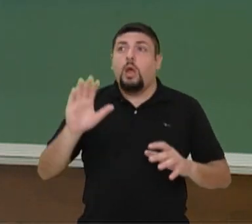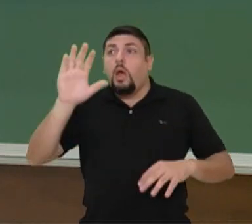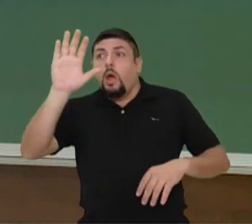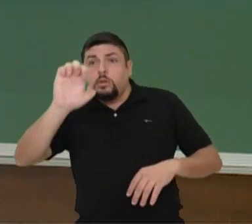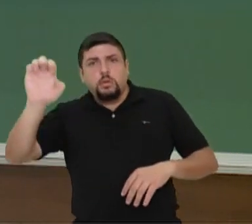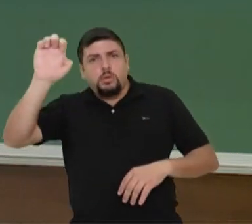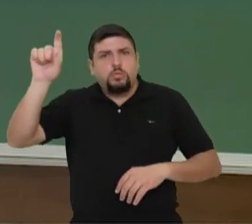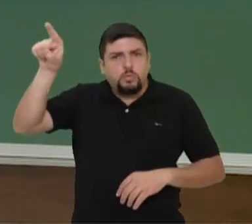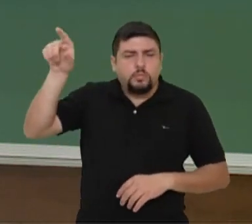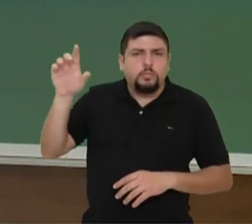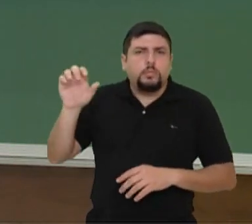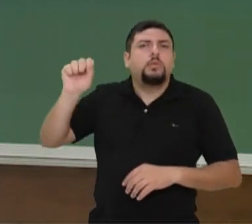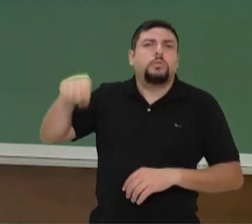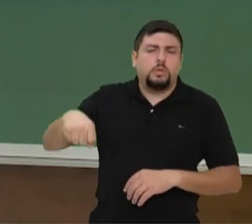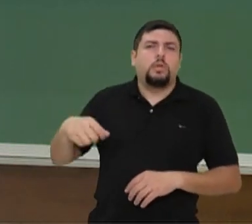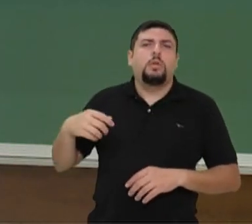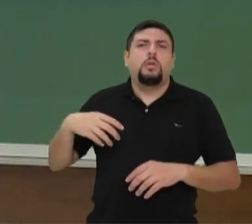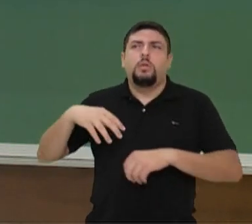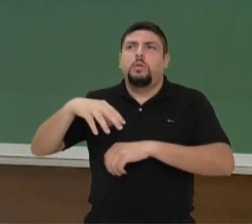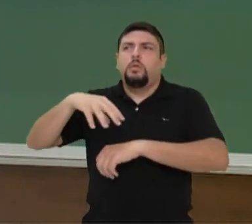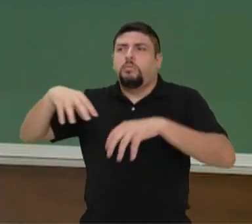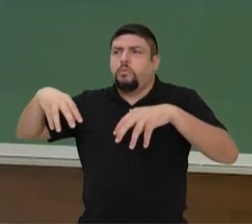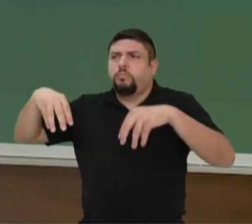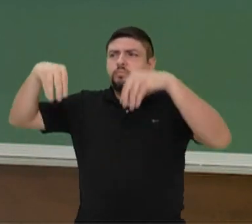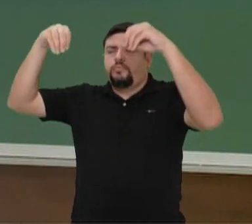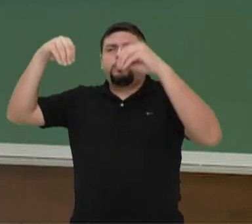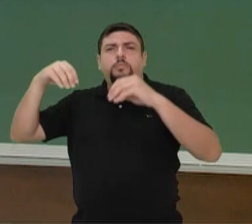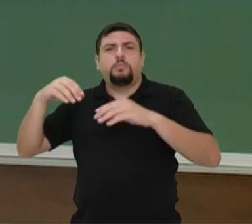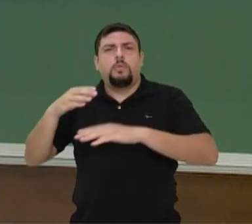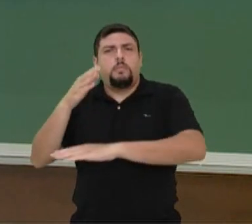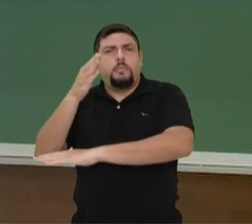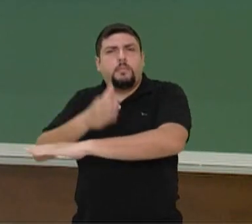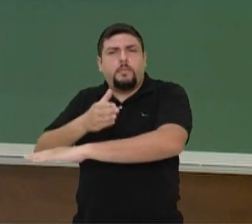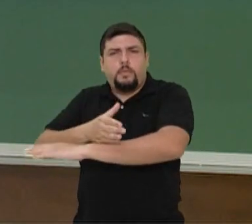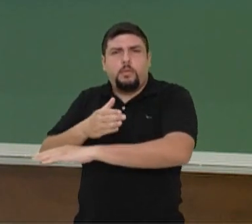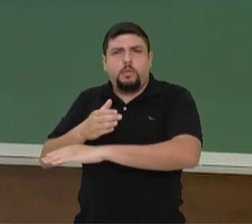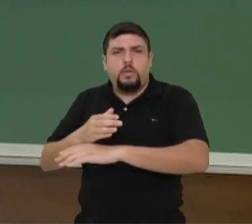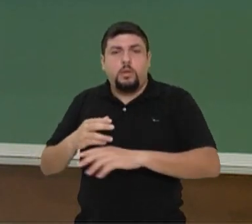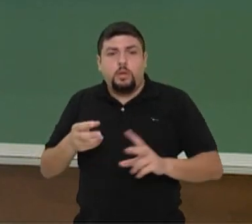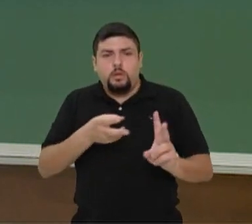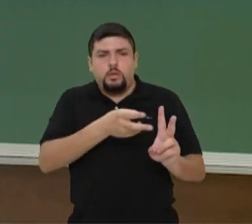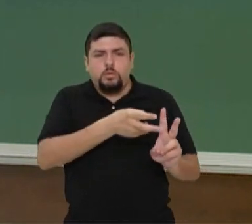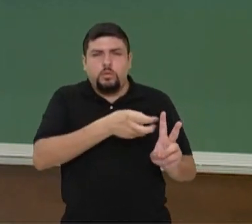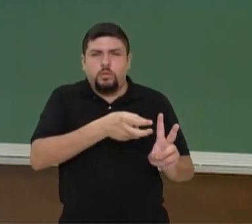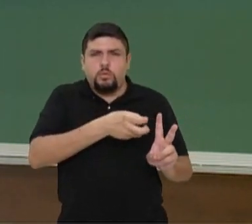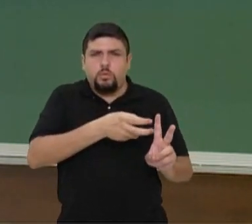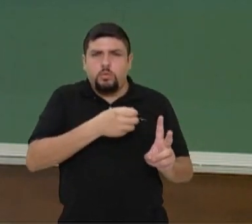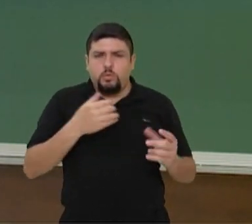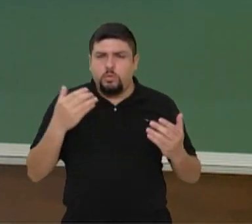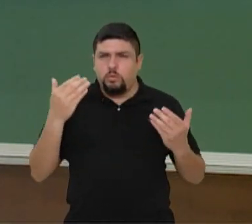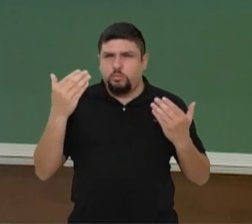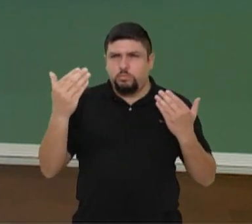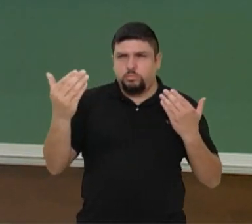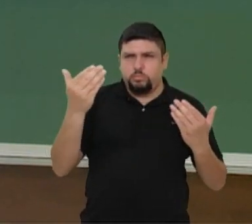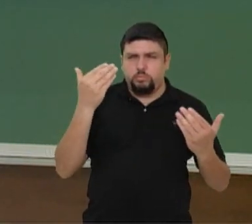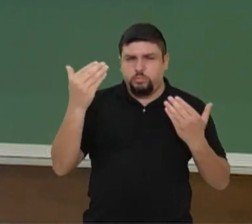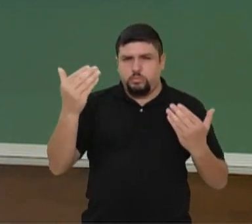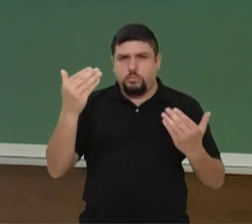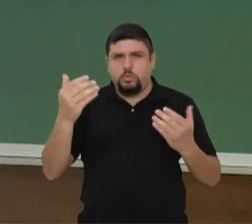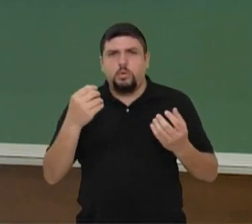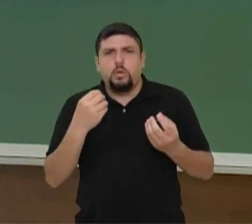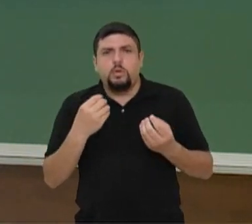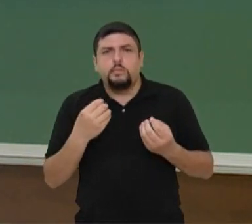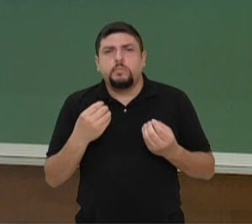figura do indígena foi alçada a esse modelo arquetípico esse modelo padrão, né,